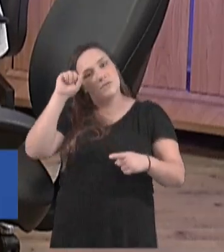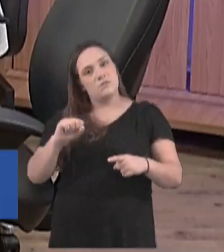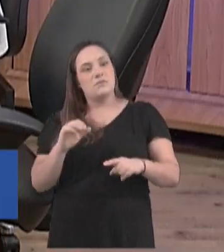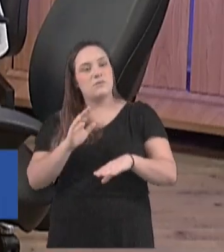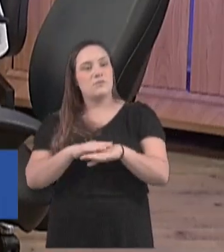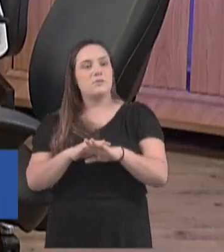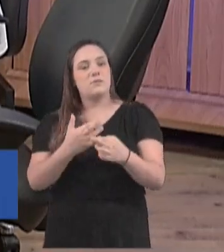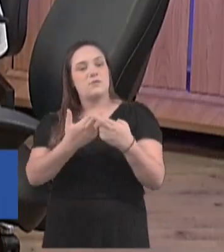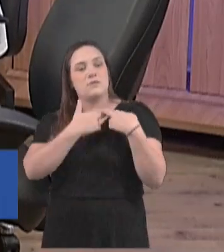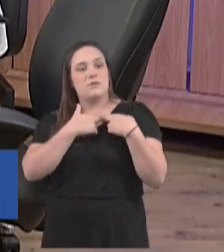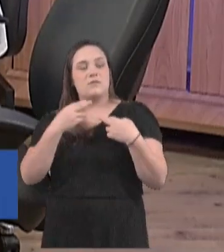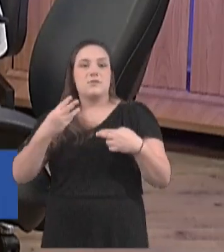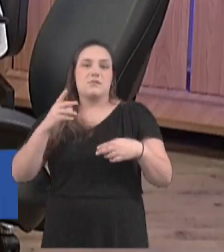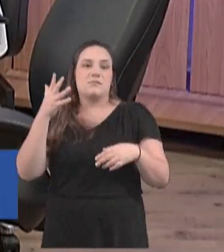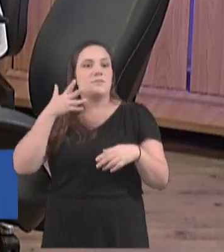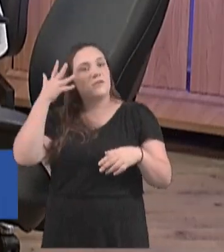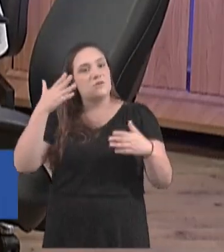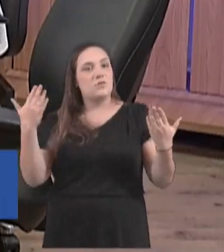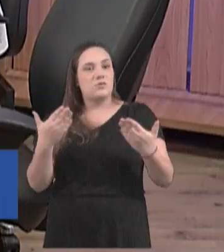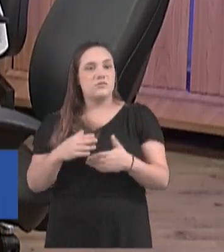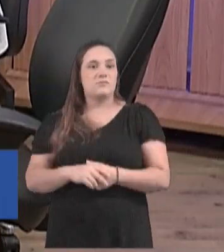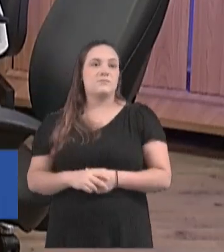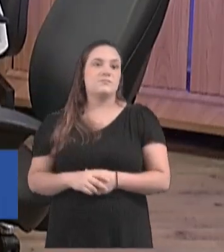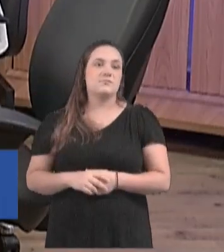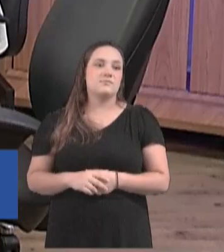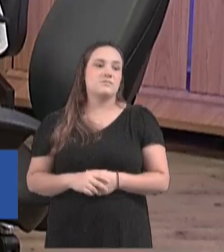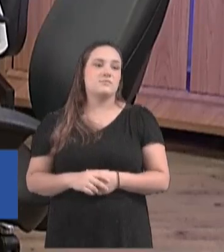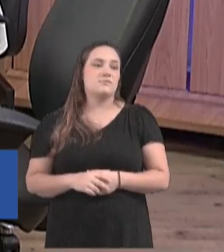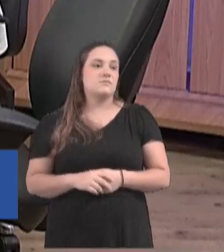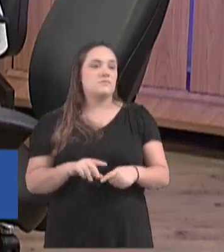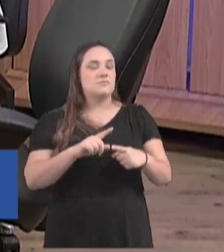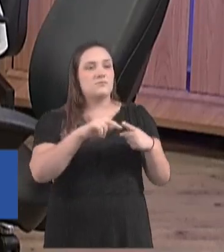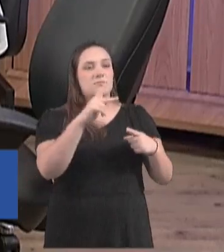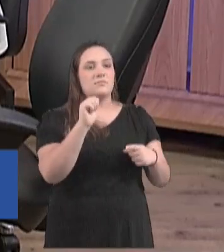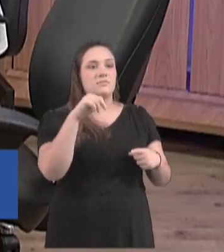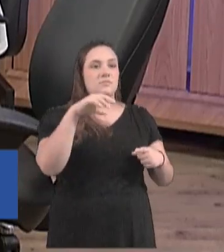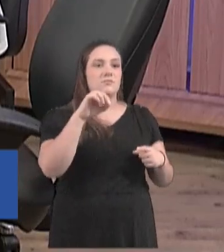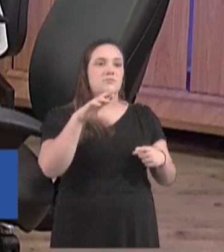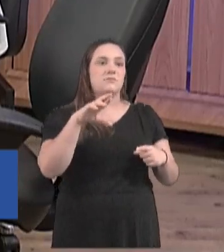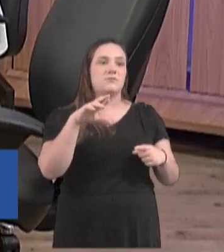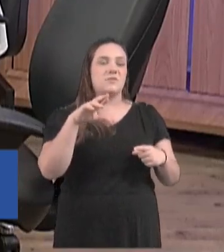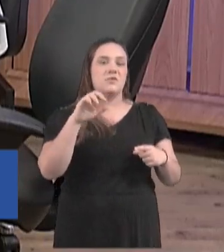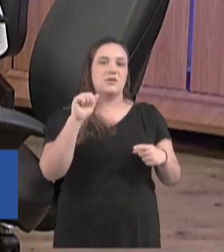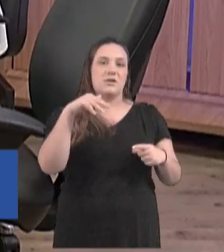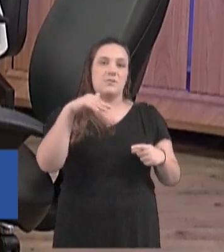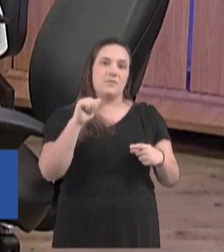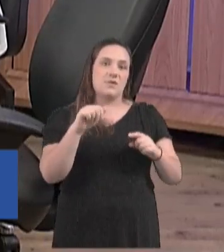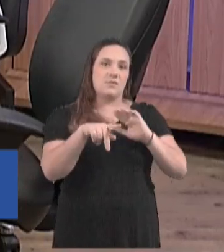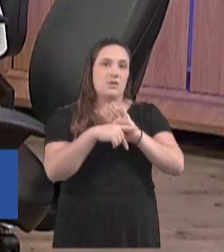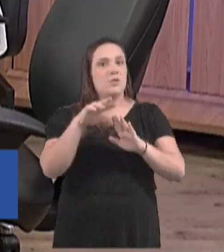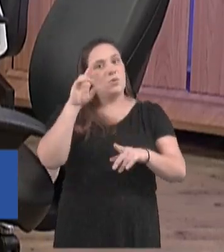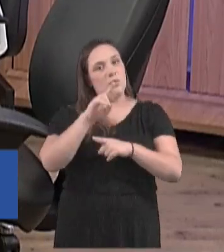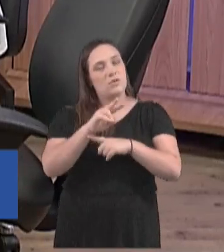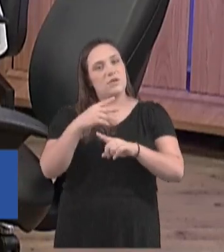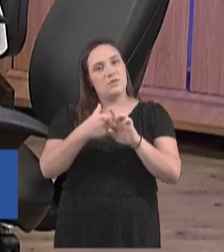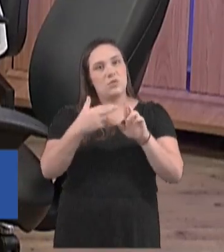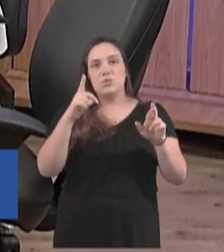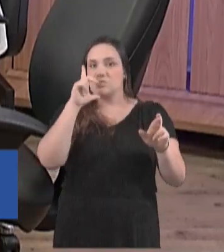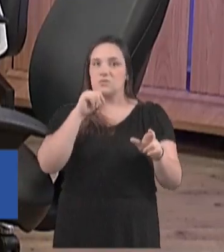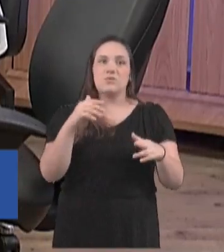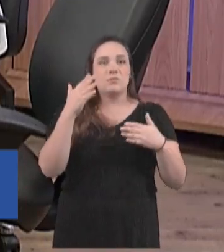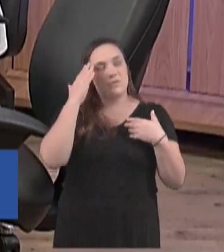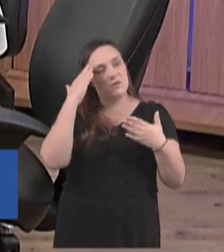será responsável pela 3ª palestra do dia, que tem o tema Panorama da Gestão de Recursos Hídricos no Mato Grosso do Sul.